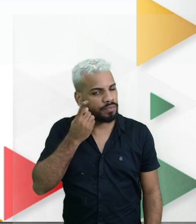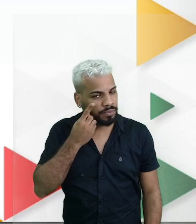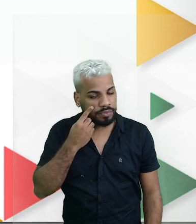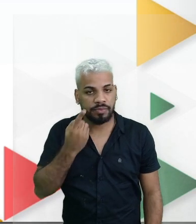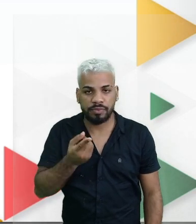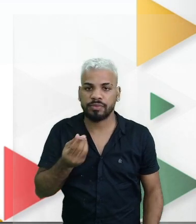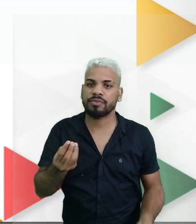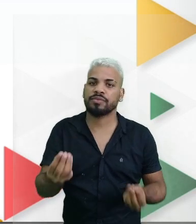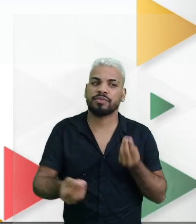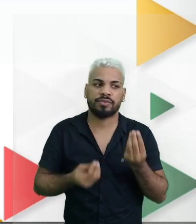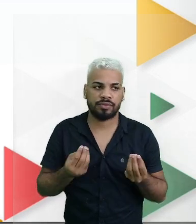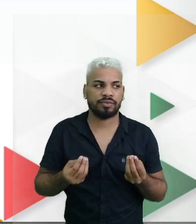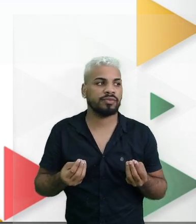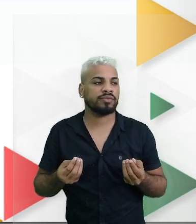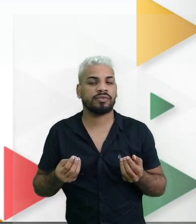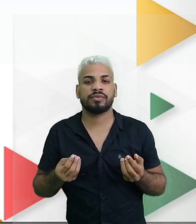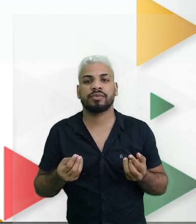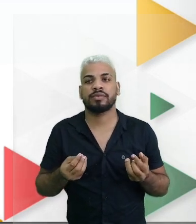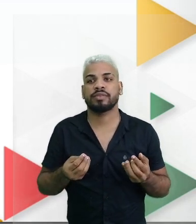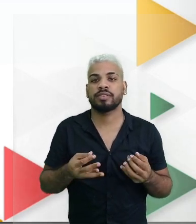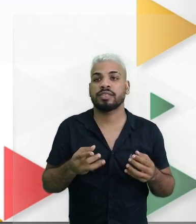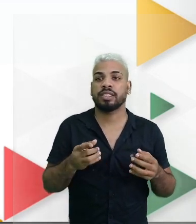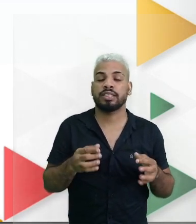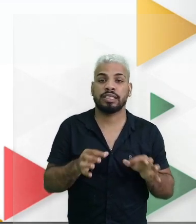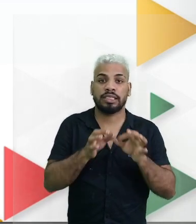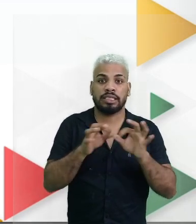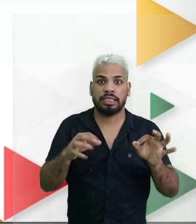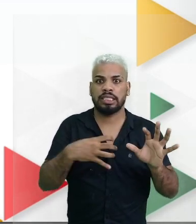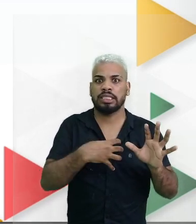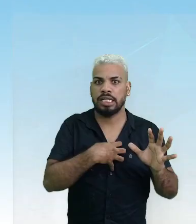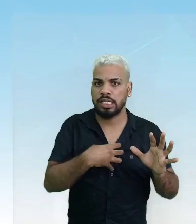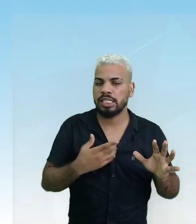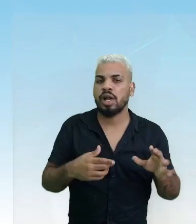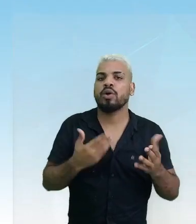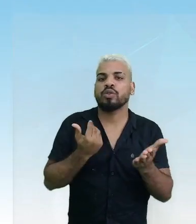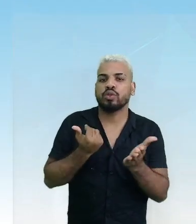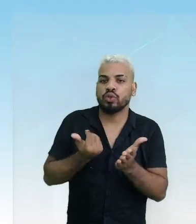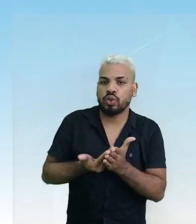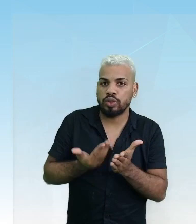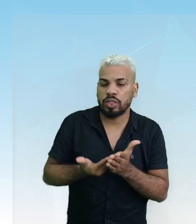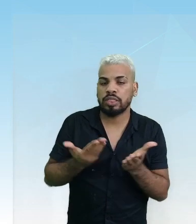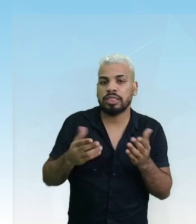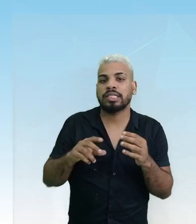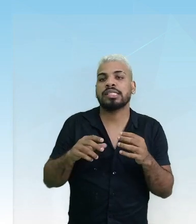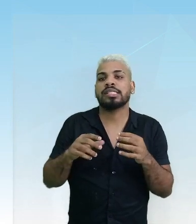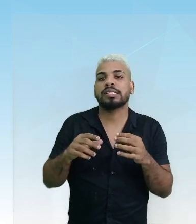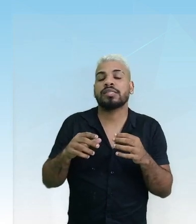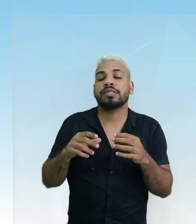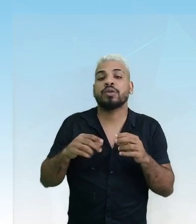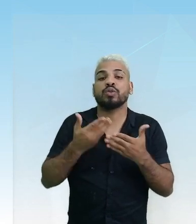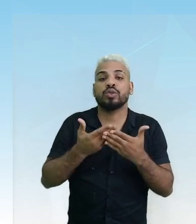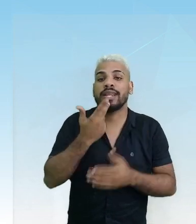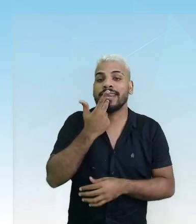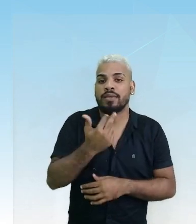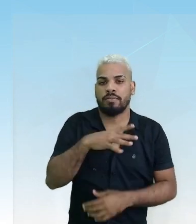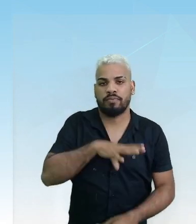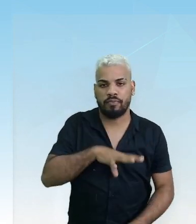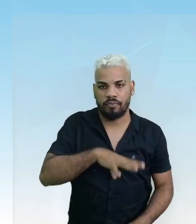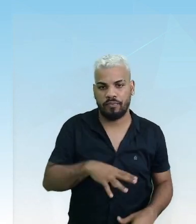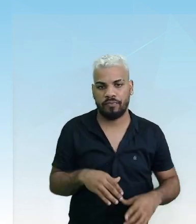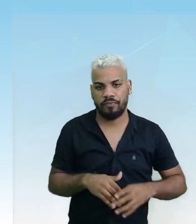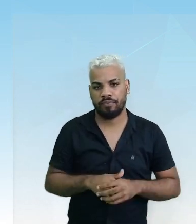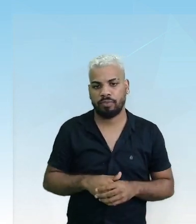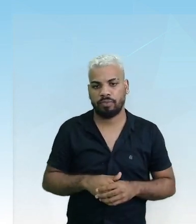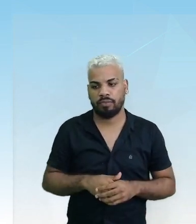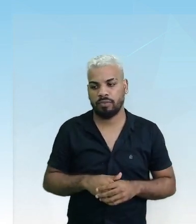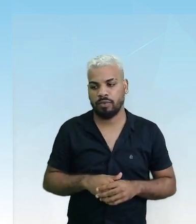esta questão, a questão da sintaxe, a importância de estudar a sintaxe no estudo da língua portuguesa.